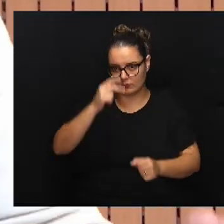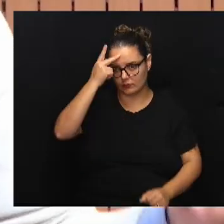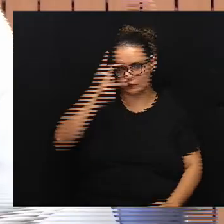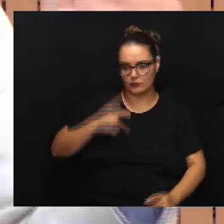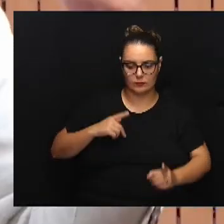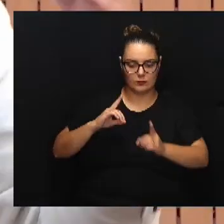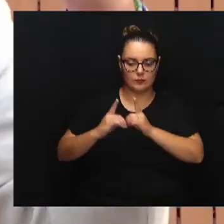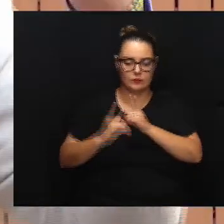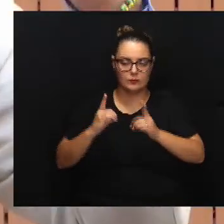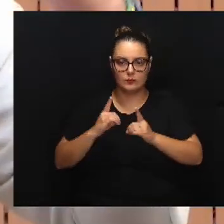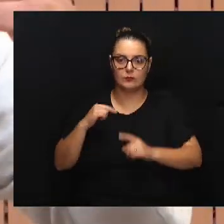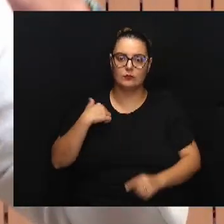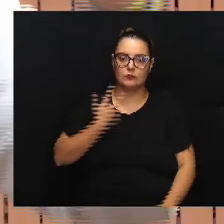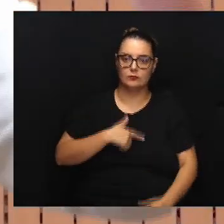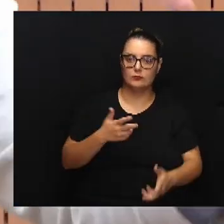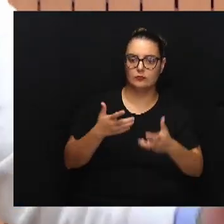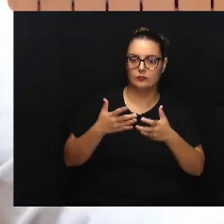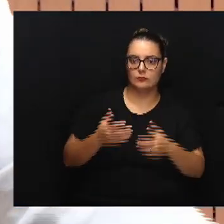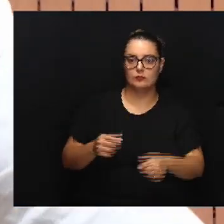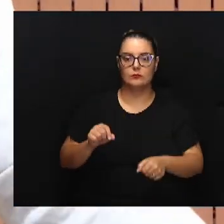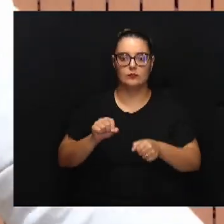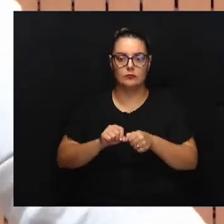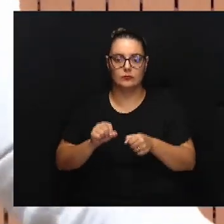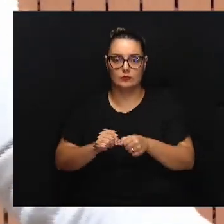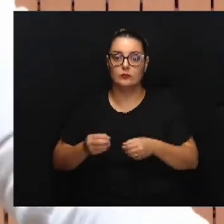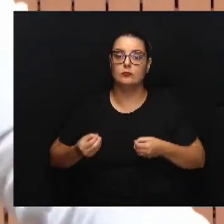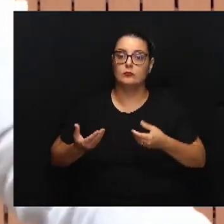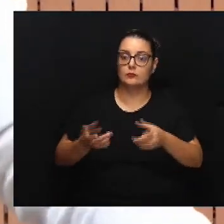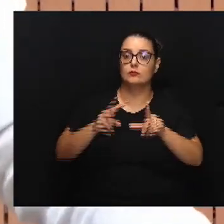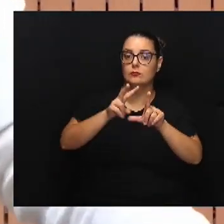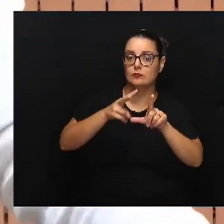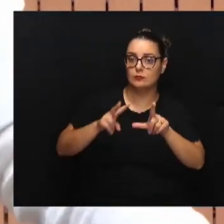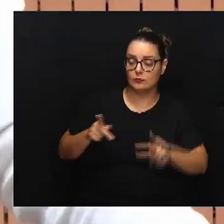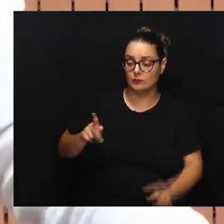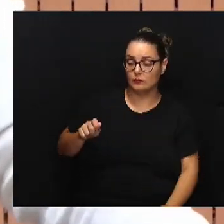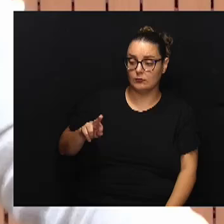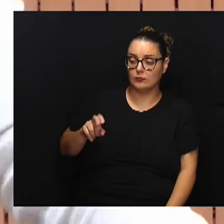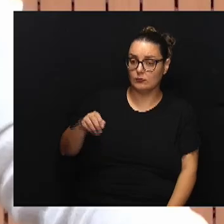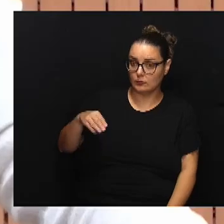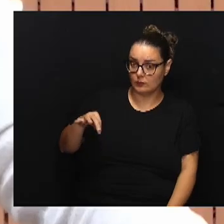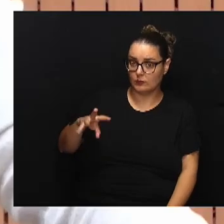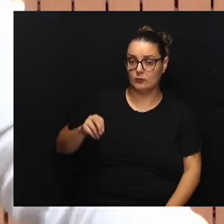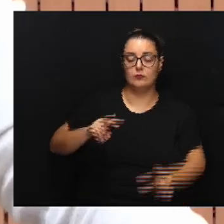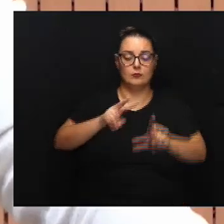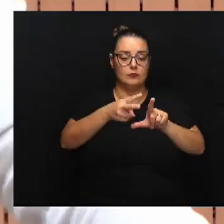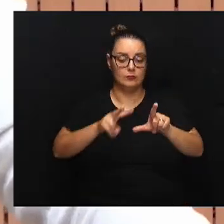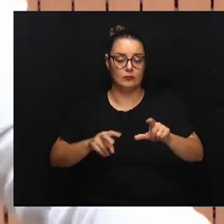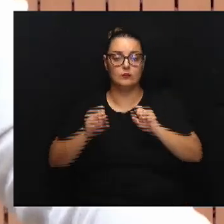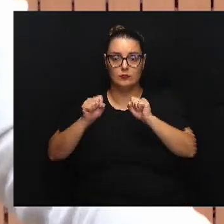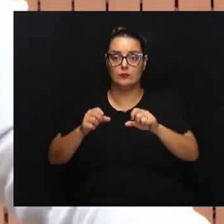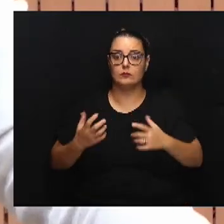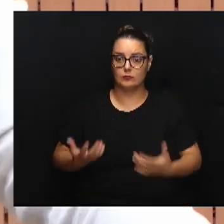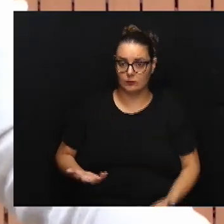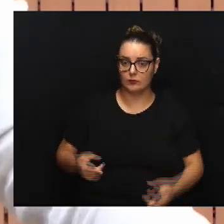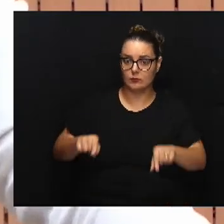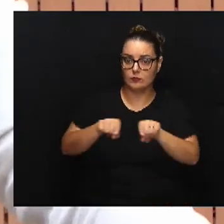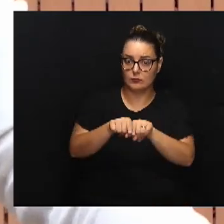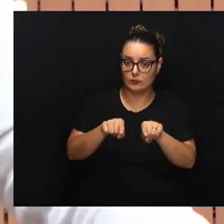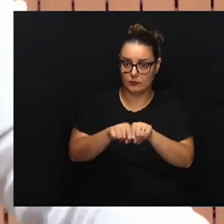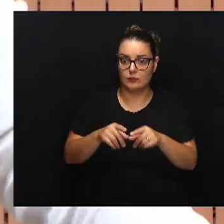dinâmica, mas o que nós queremos fazer é ofertar um parâmetro, né, a partir do qual pode ser